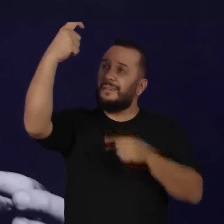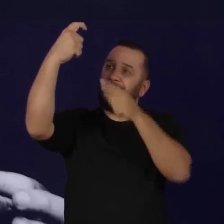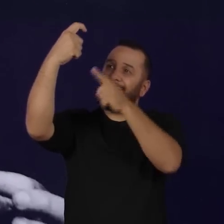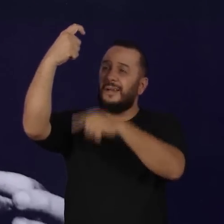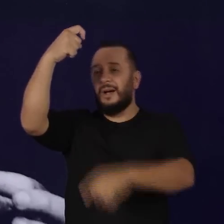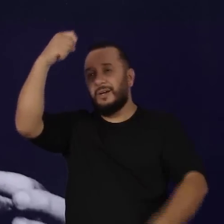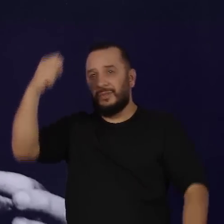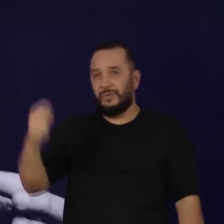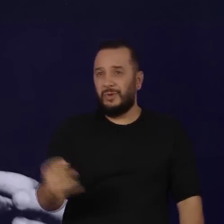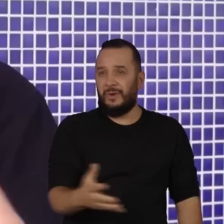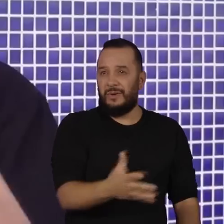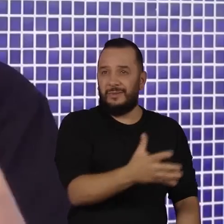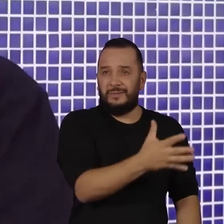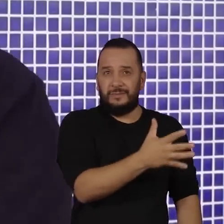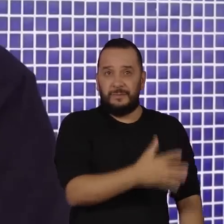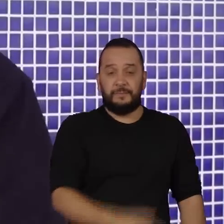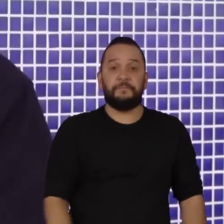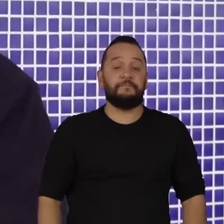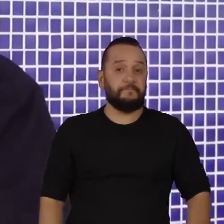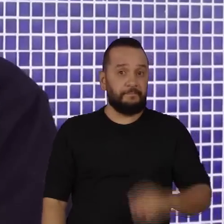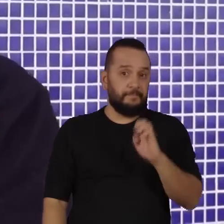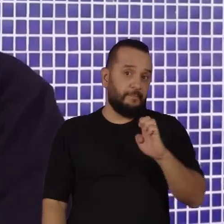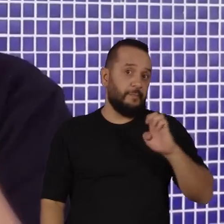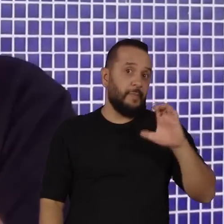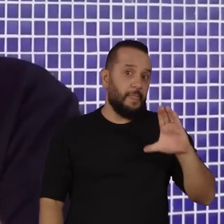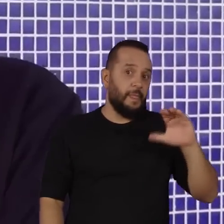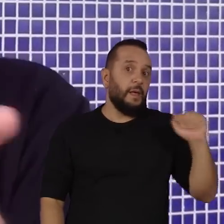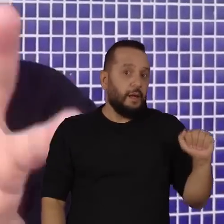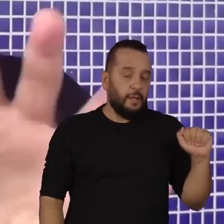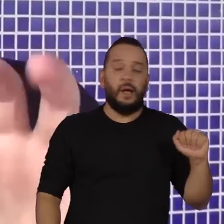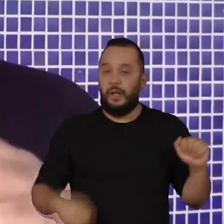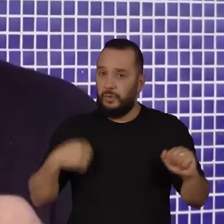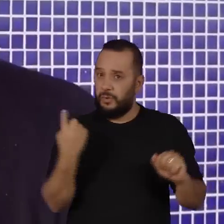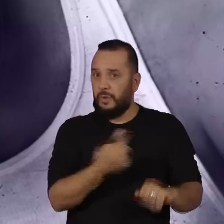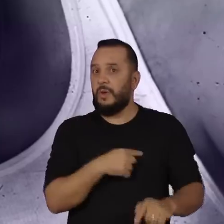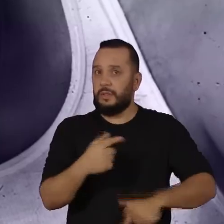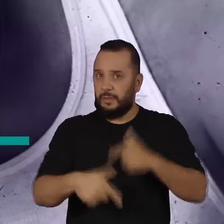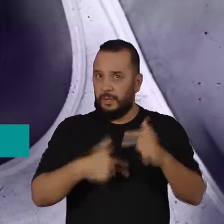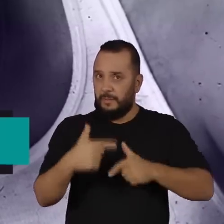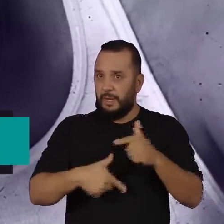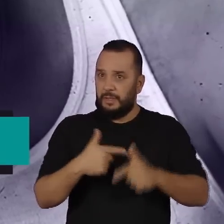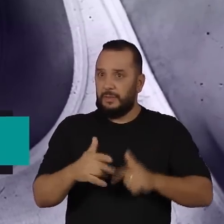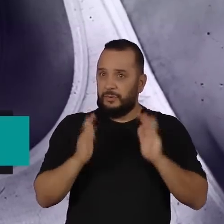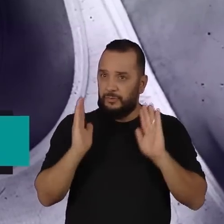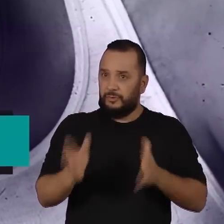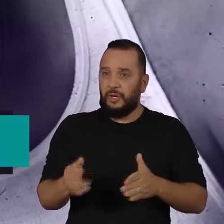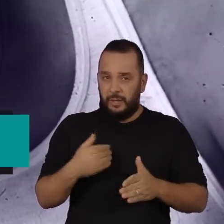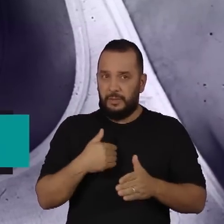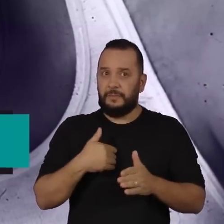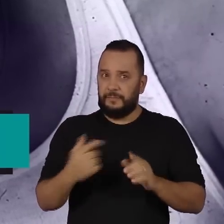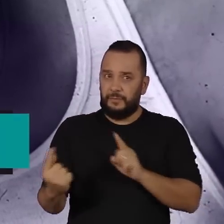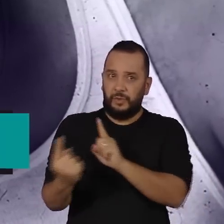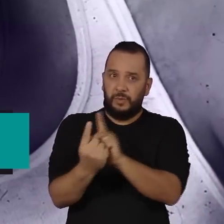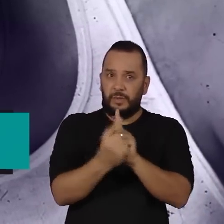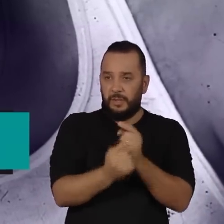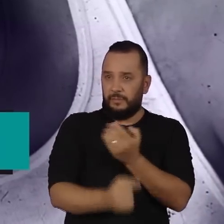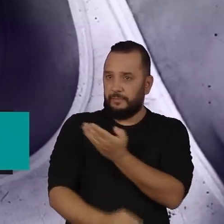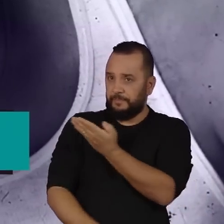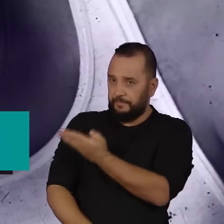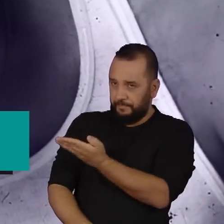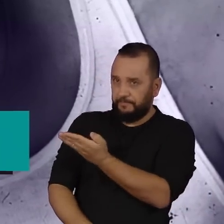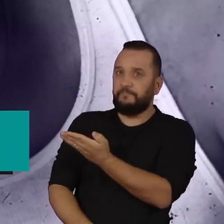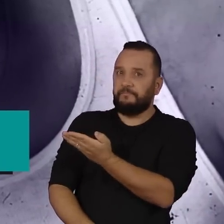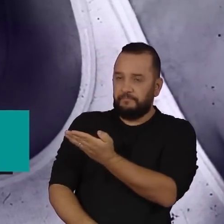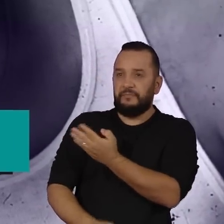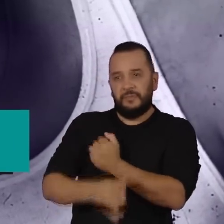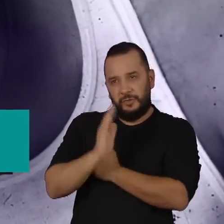nova. Nós já estávamos na ECA fazendo alguns trabalhinhos aqui. Encontramos o Luiz Roberto Galizia, saudoso,